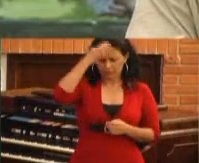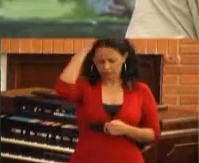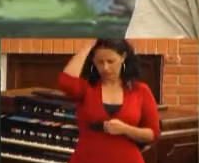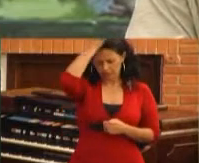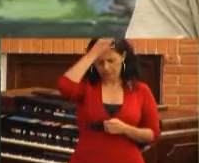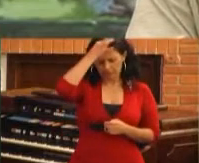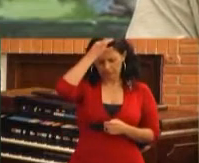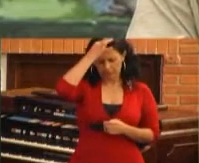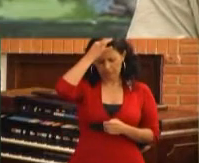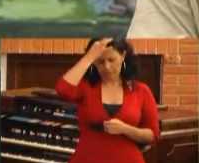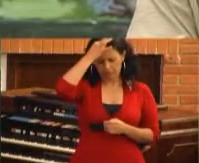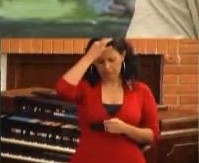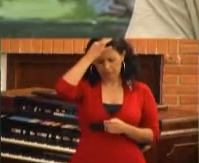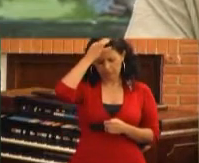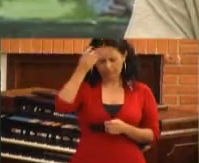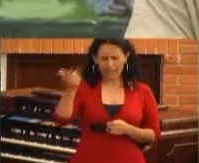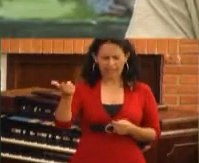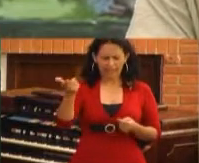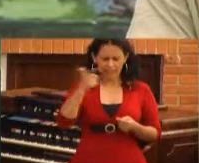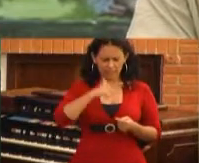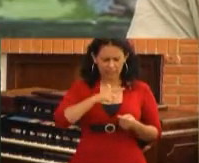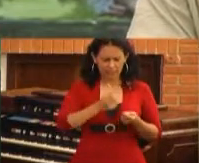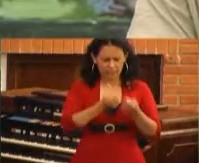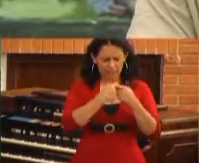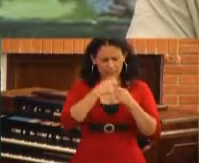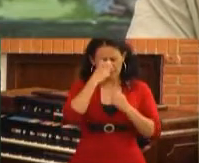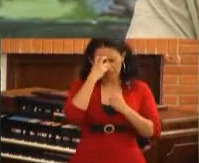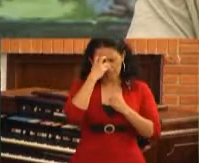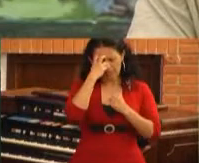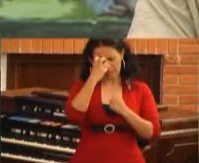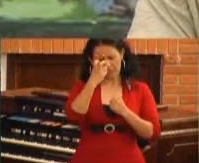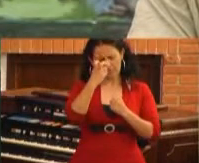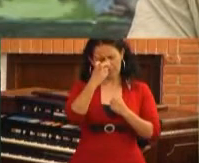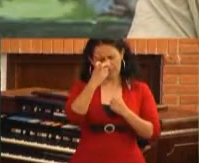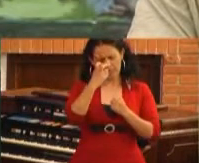nos capture para Ele mesmo,